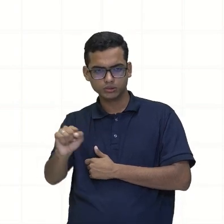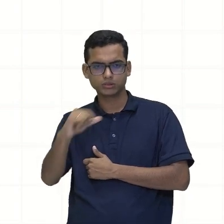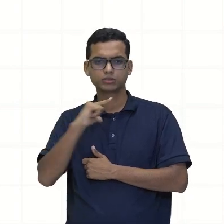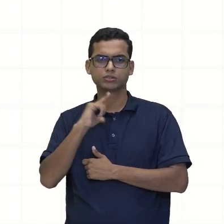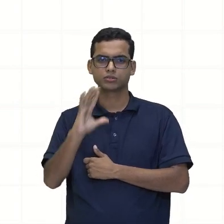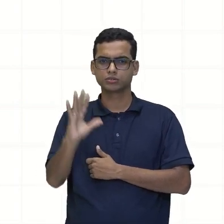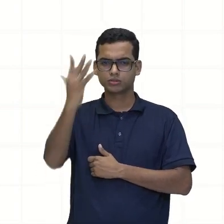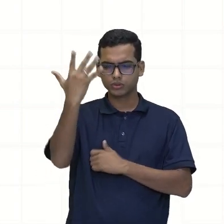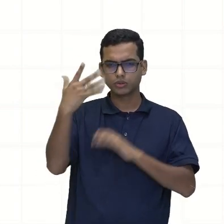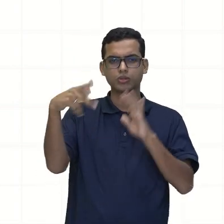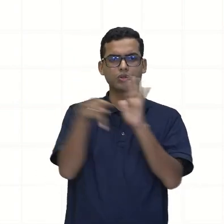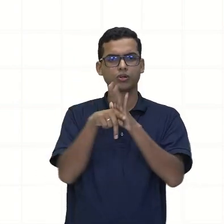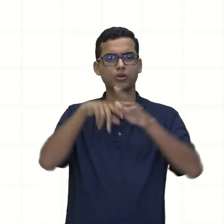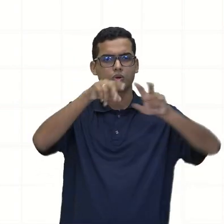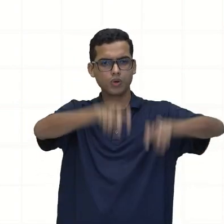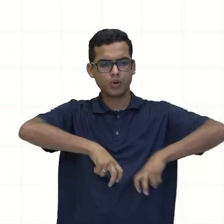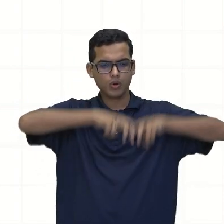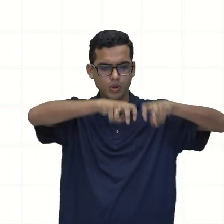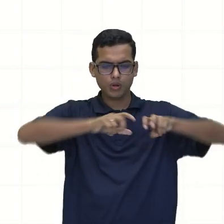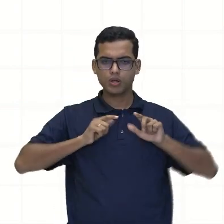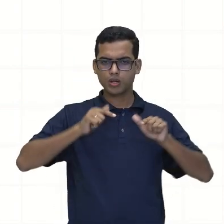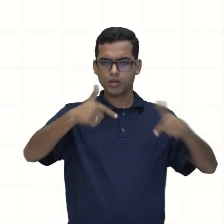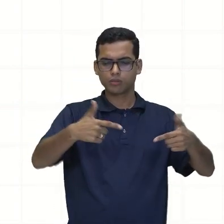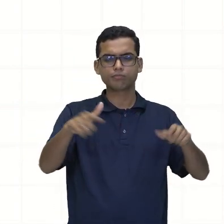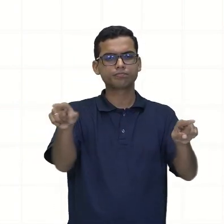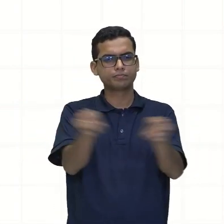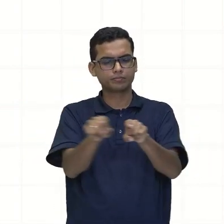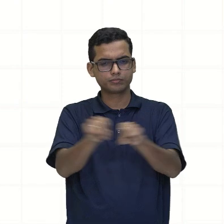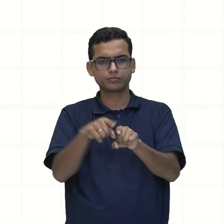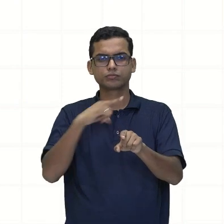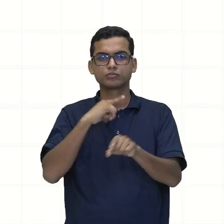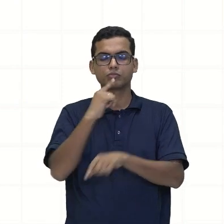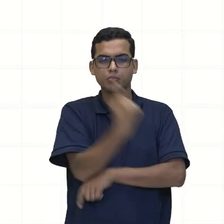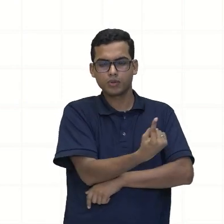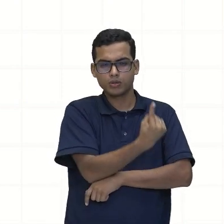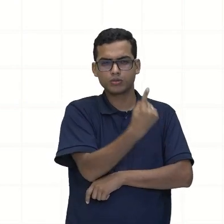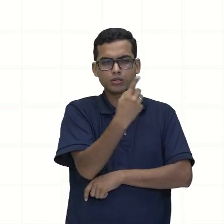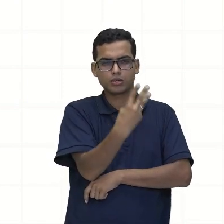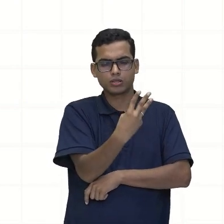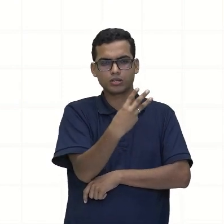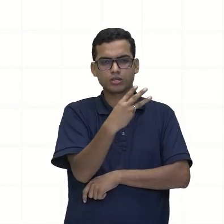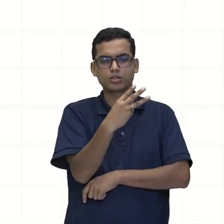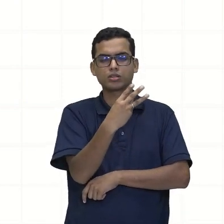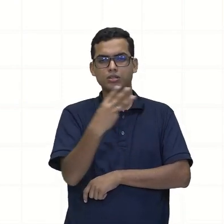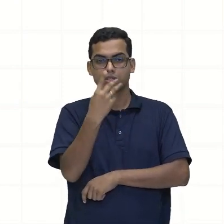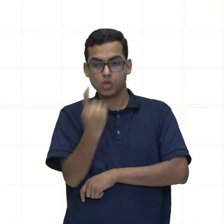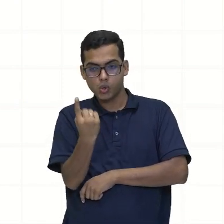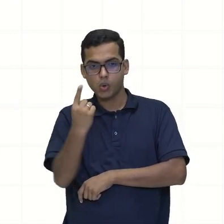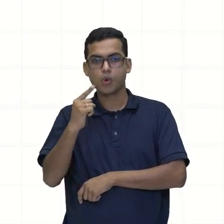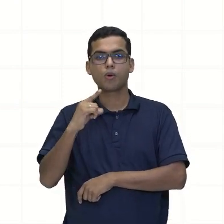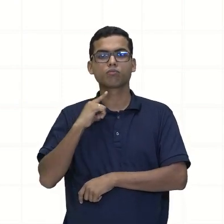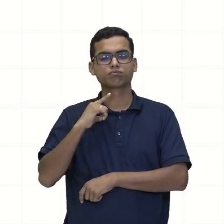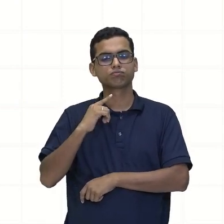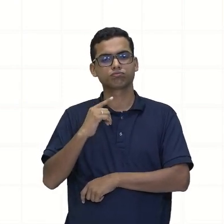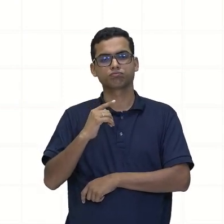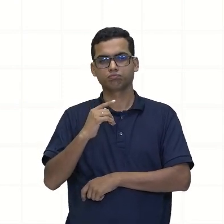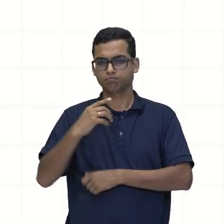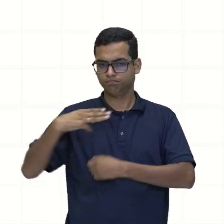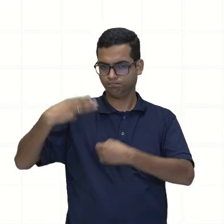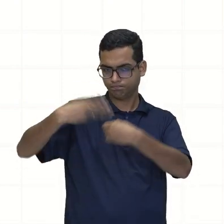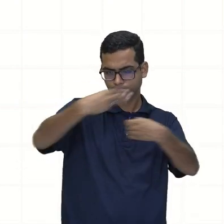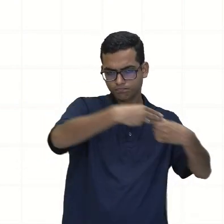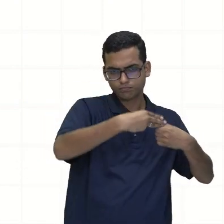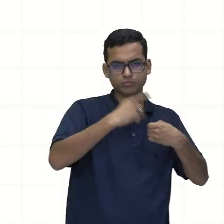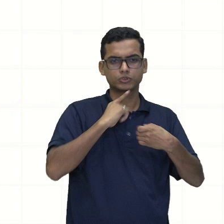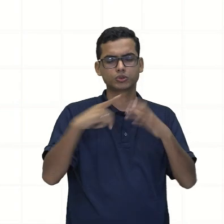1.331 municípios que têm, né, essa quantidade de colheitadeiras. E aí observem também aqui no